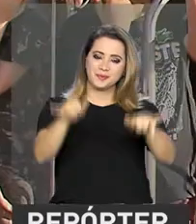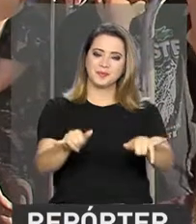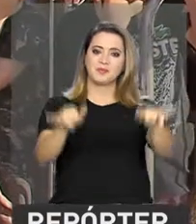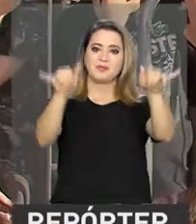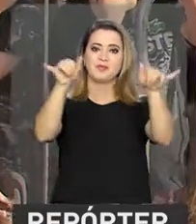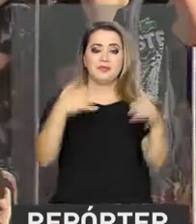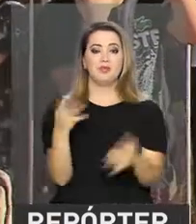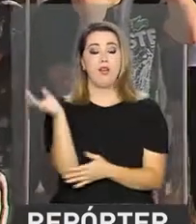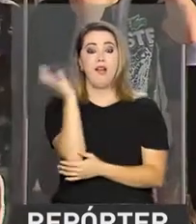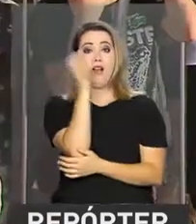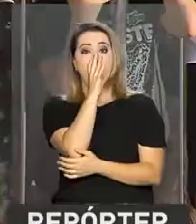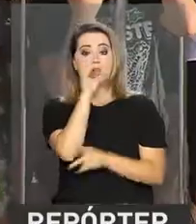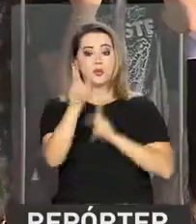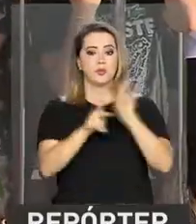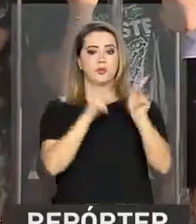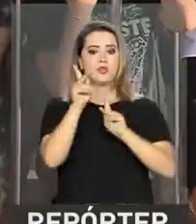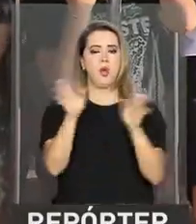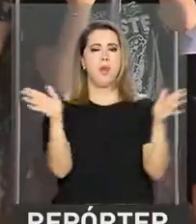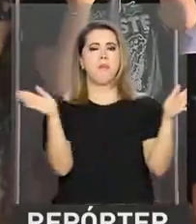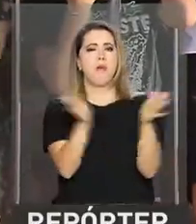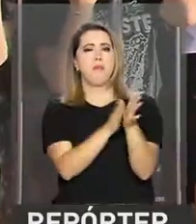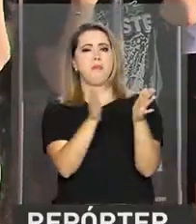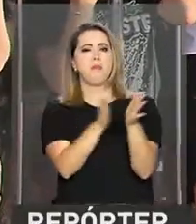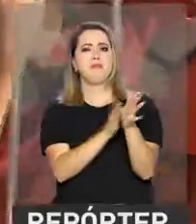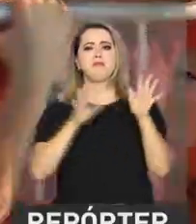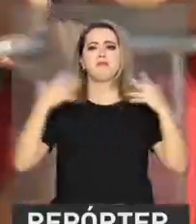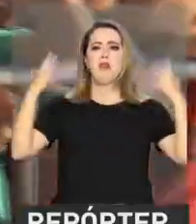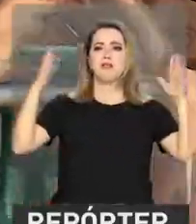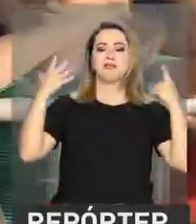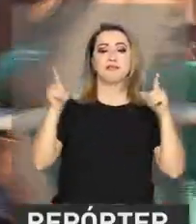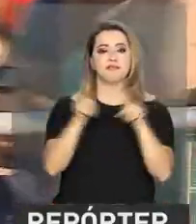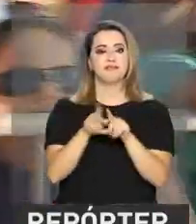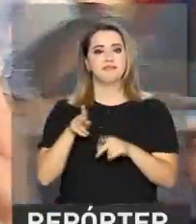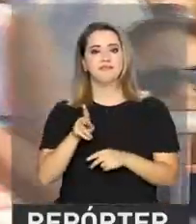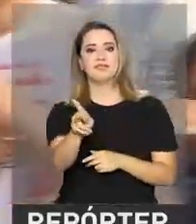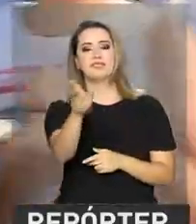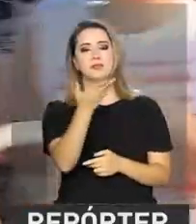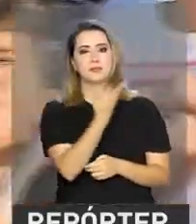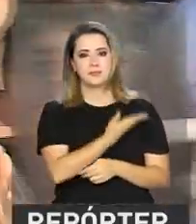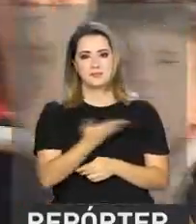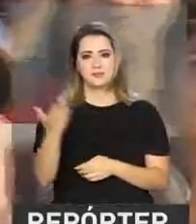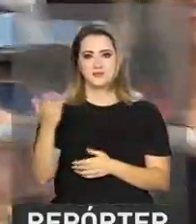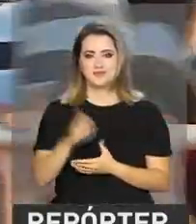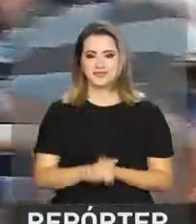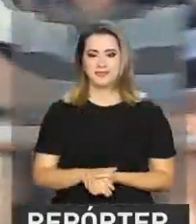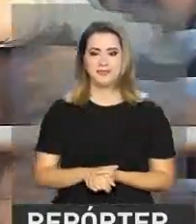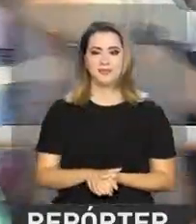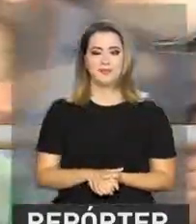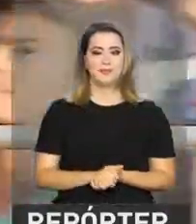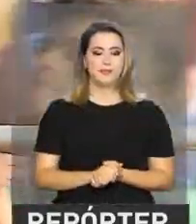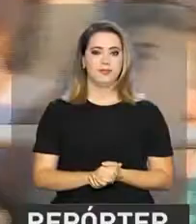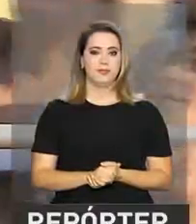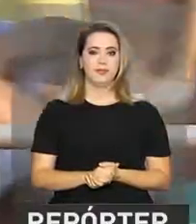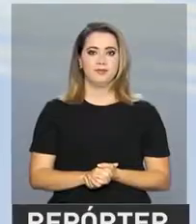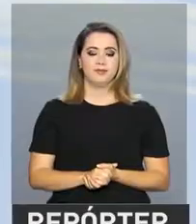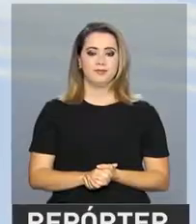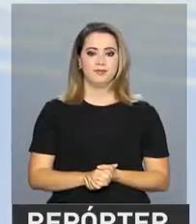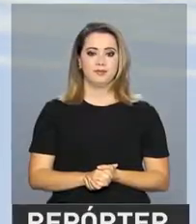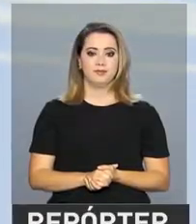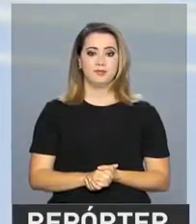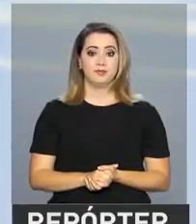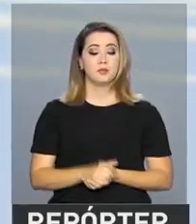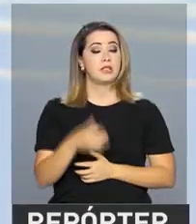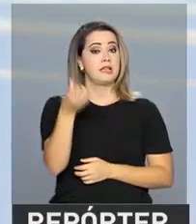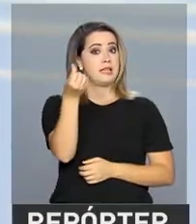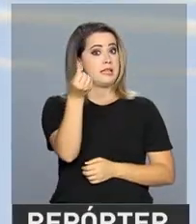Fumaça encanta o público e arranca aplausos por onde passa.